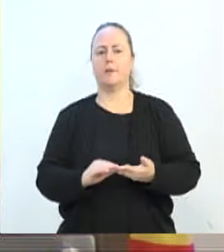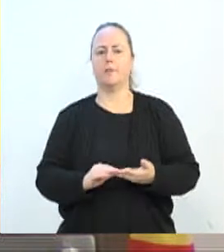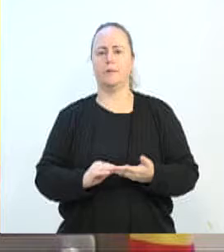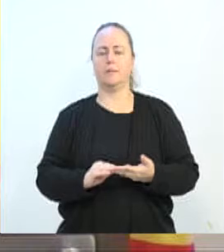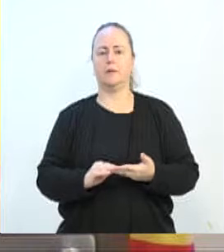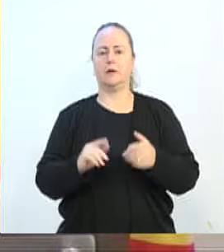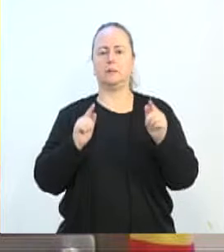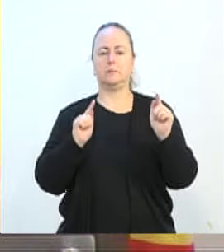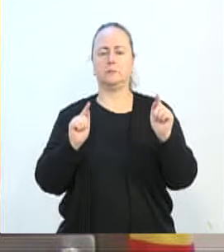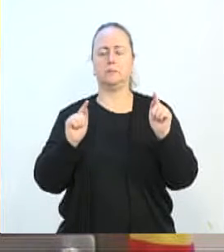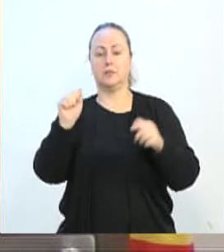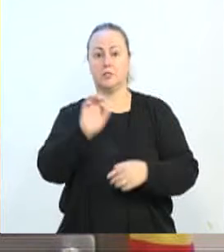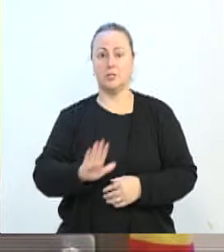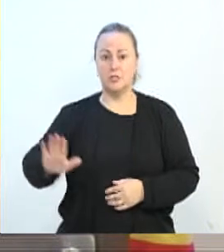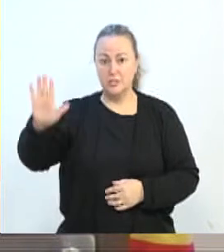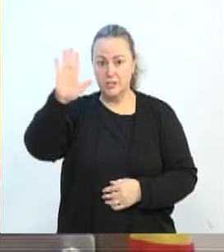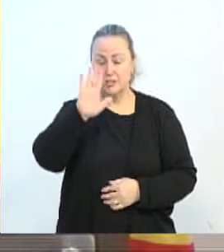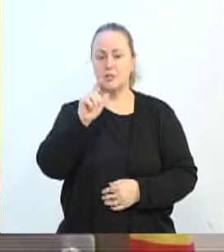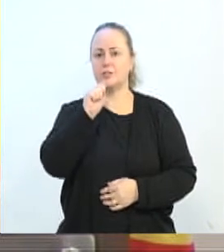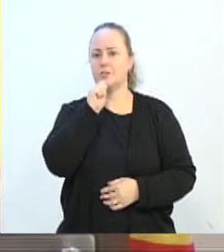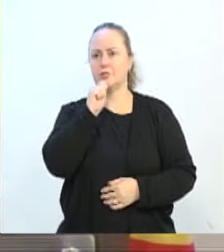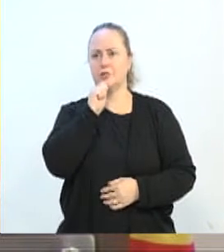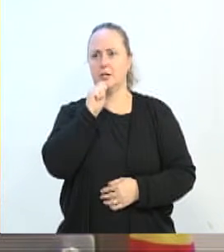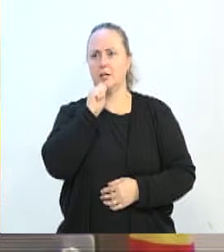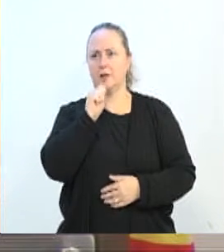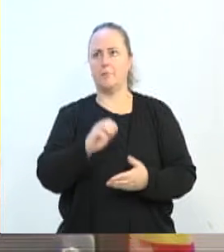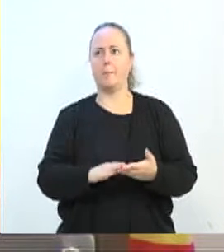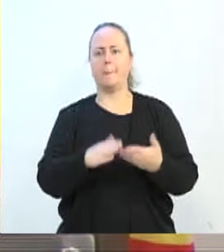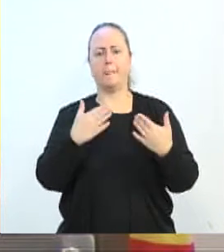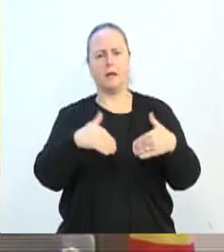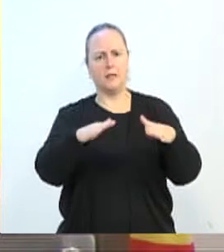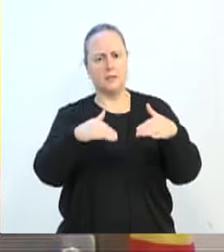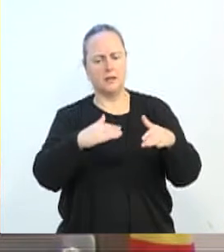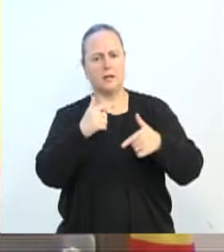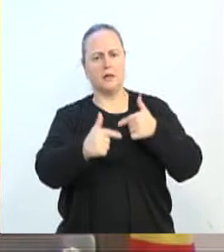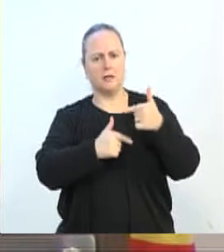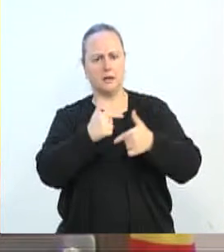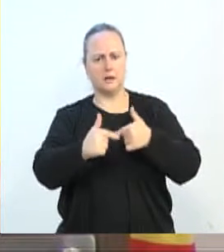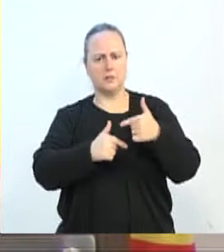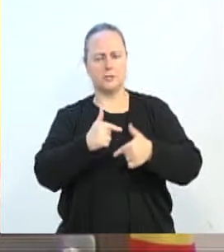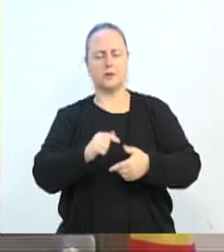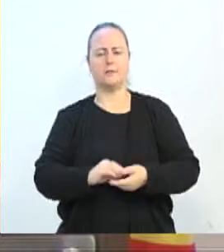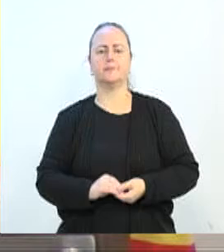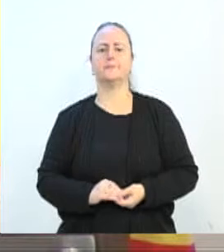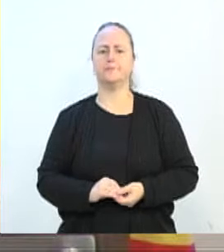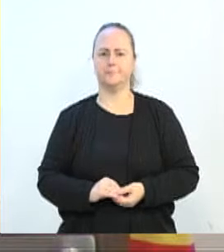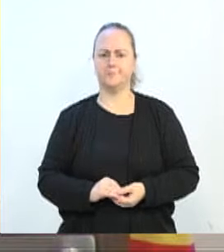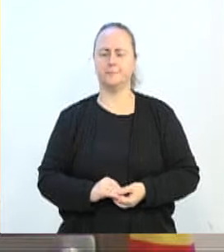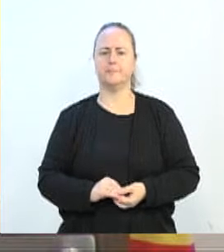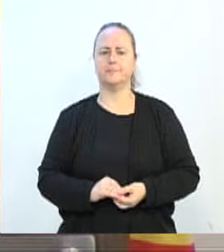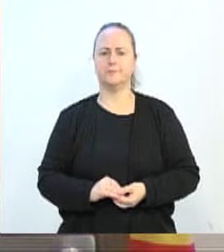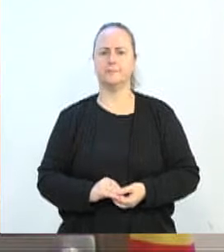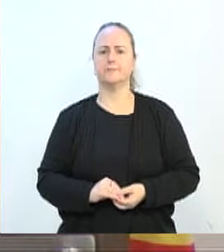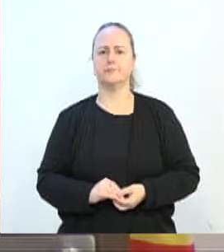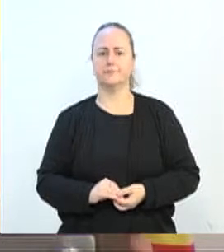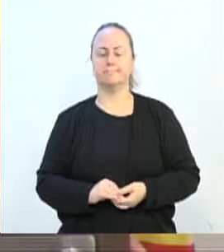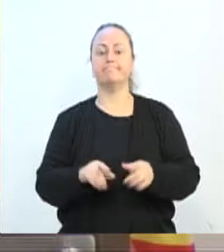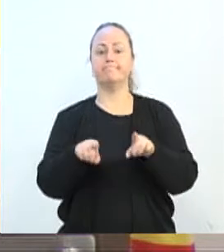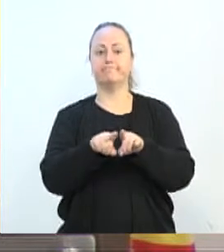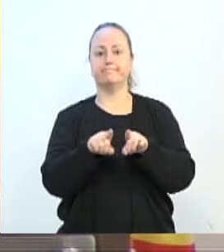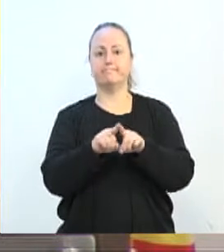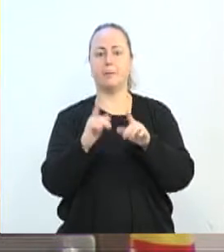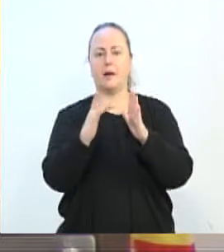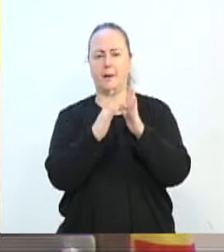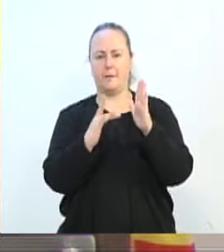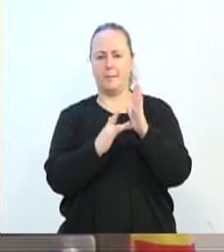E por aí vai como diziam para nós deixe o homem trabalhar enfim quero trazer pautas positivas